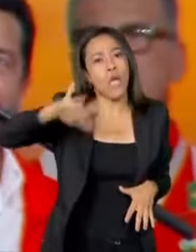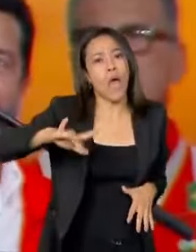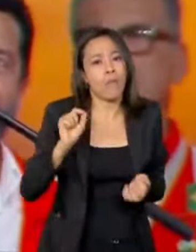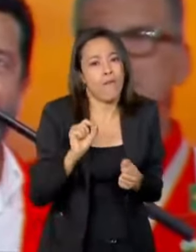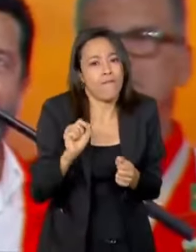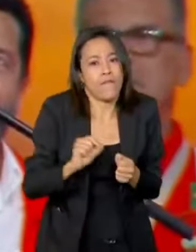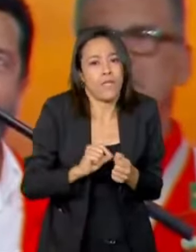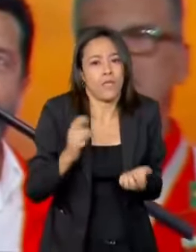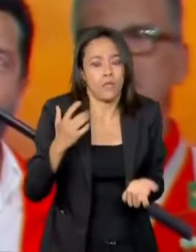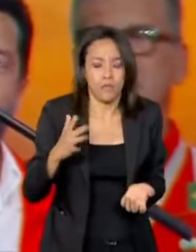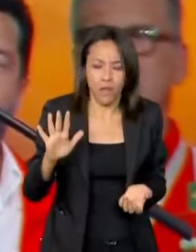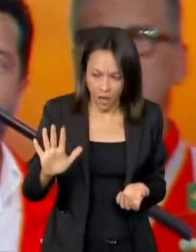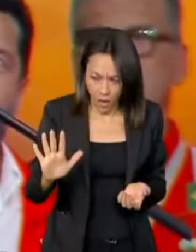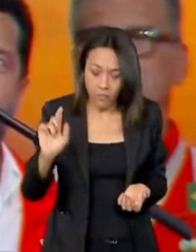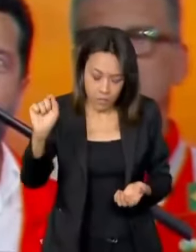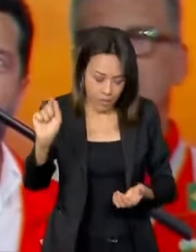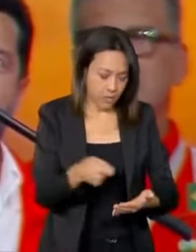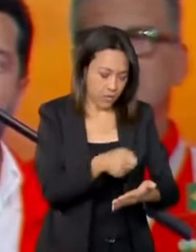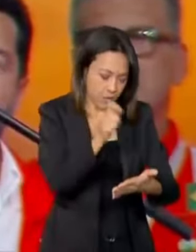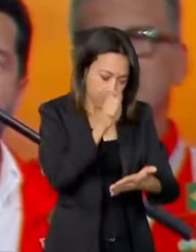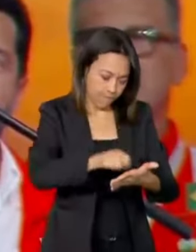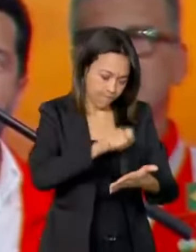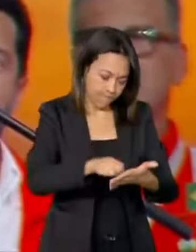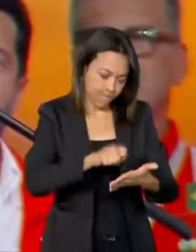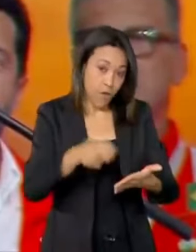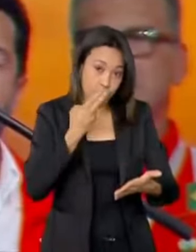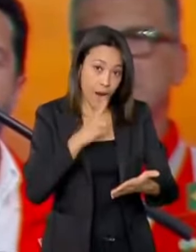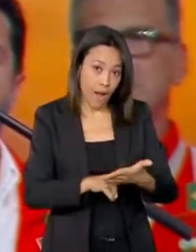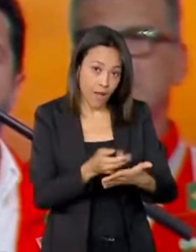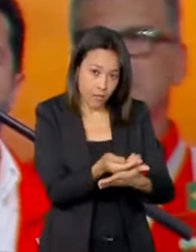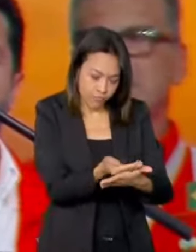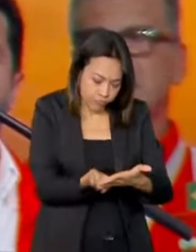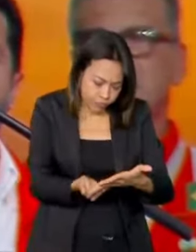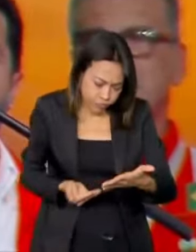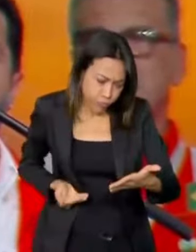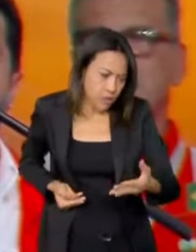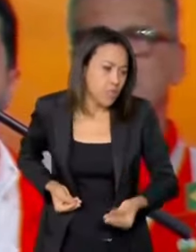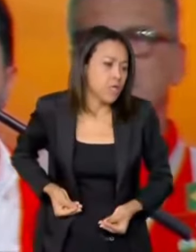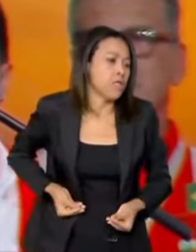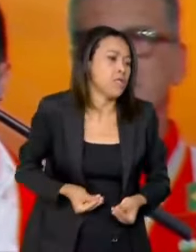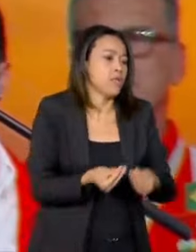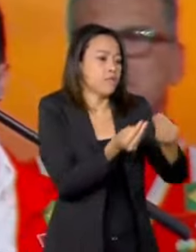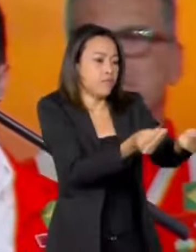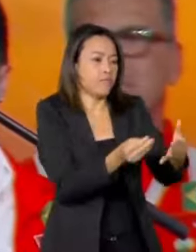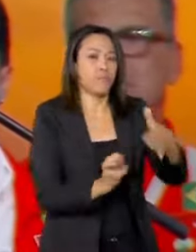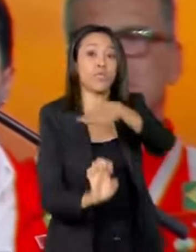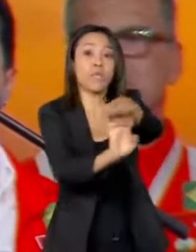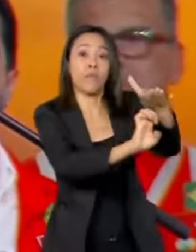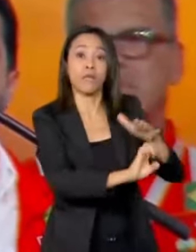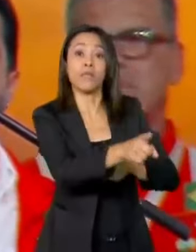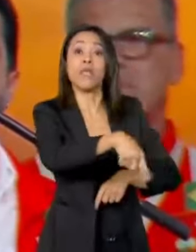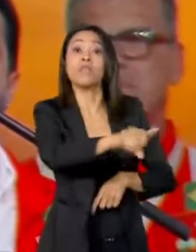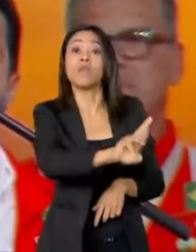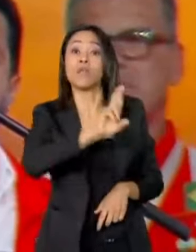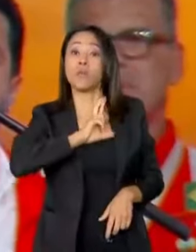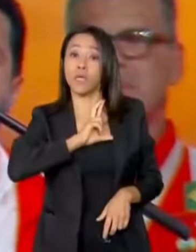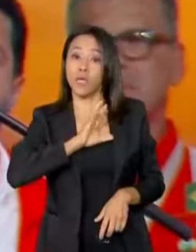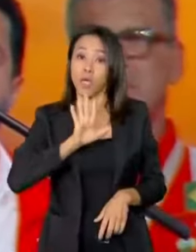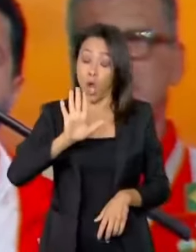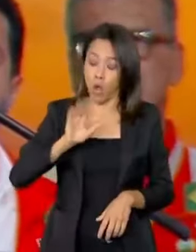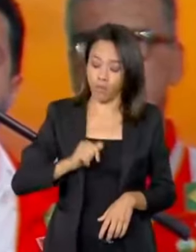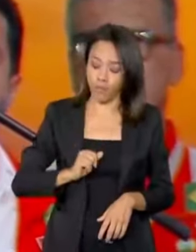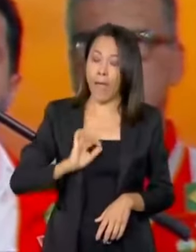carta aos empresários e os empresários me responderam o seguinte, presidente